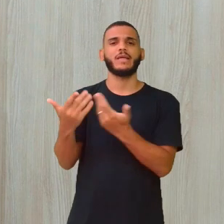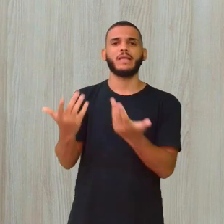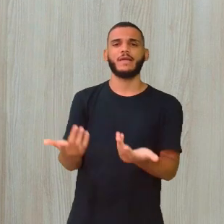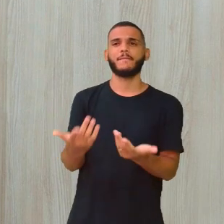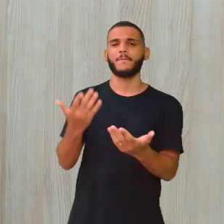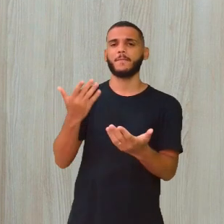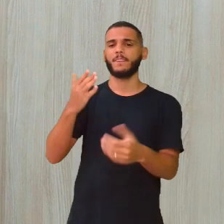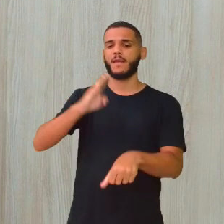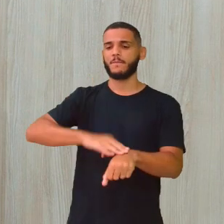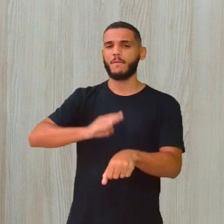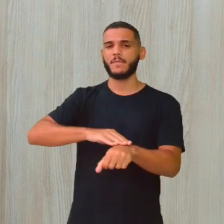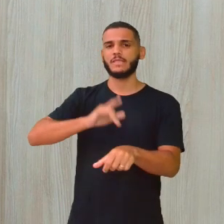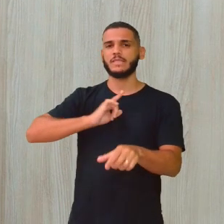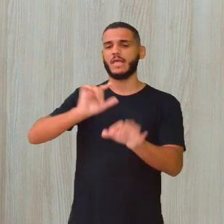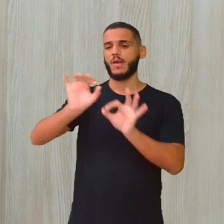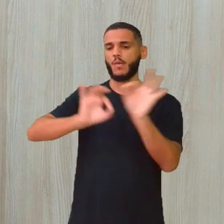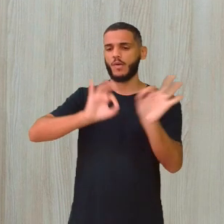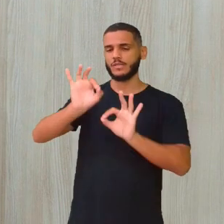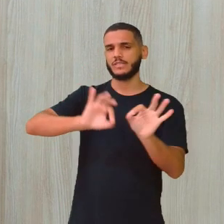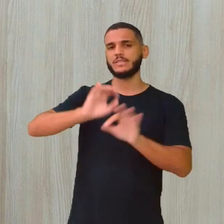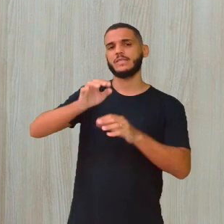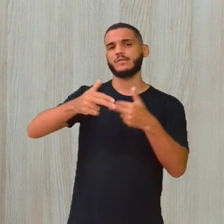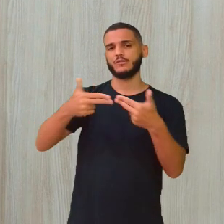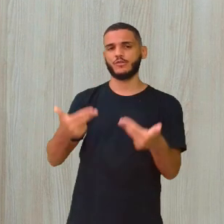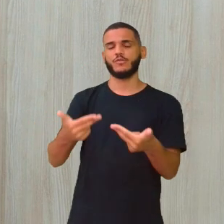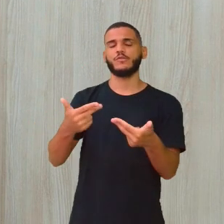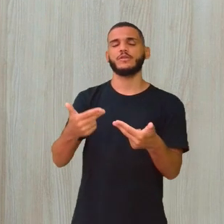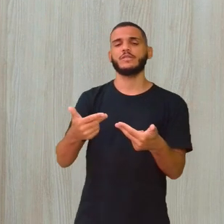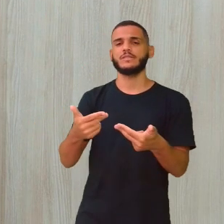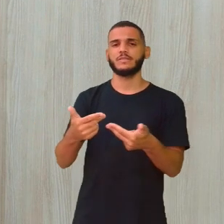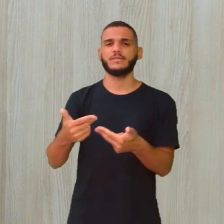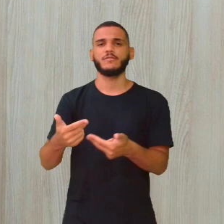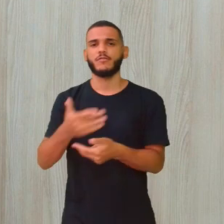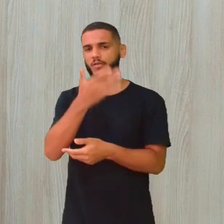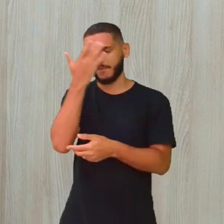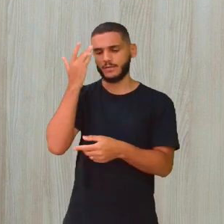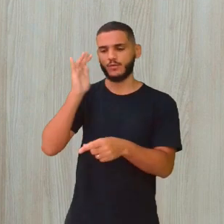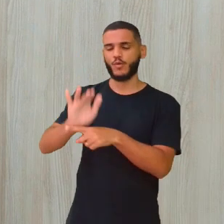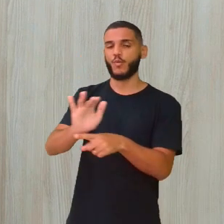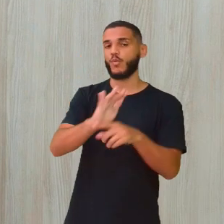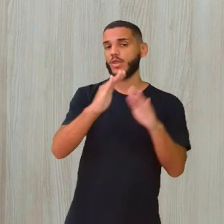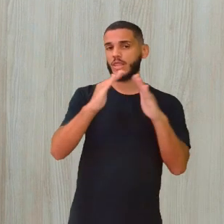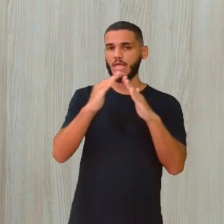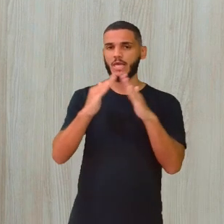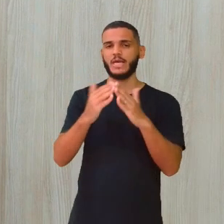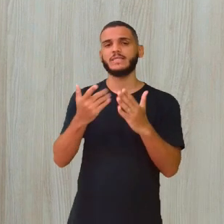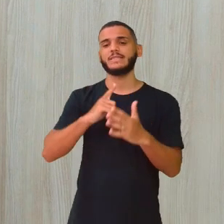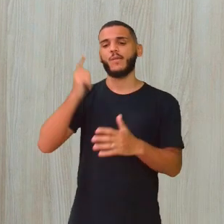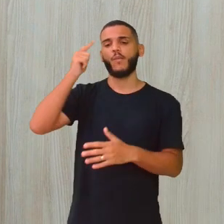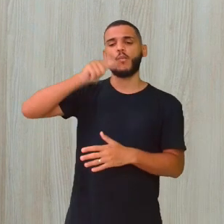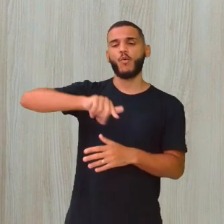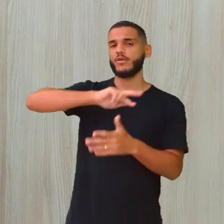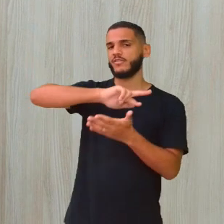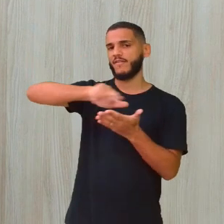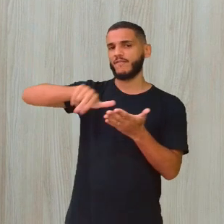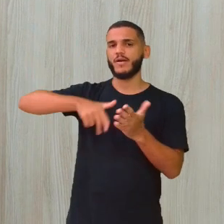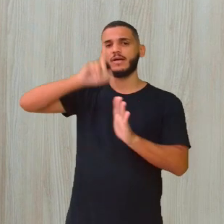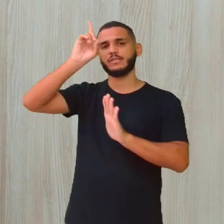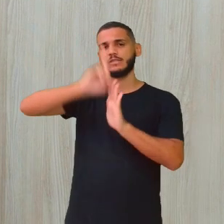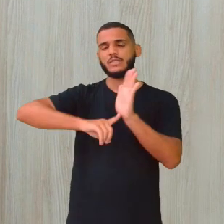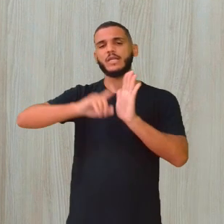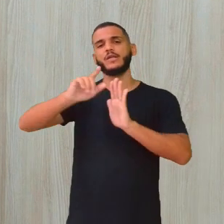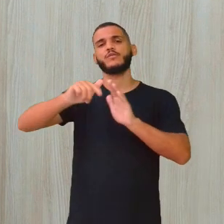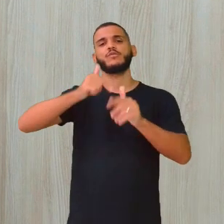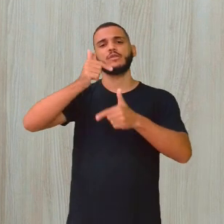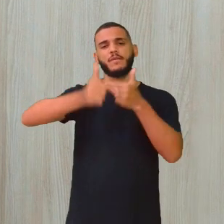se regulariza a questão das empregadas domésticas, você tem toda uma conquista de direitos trabalhistas